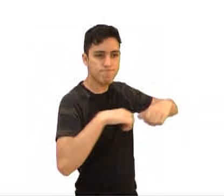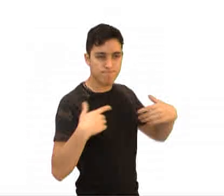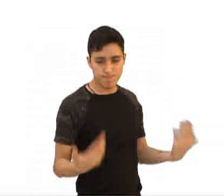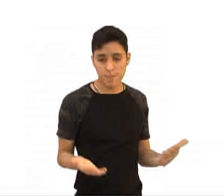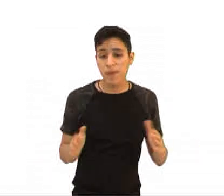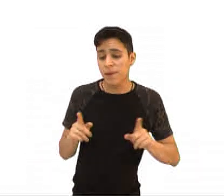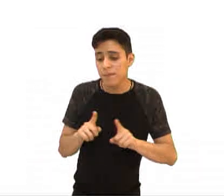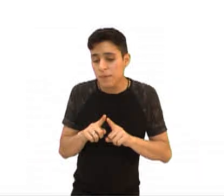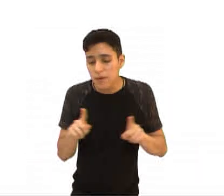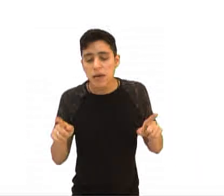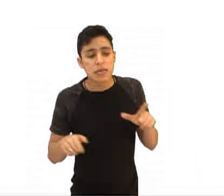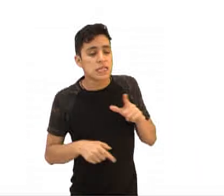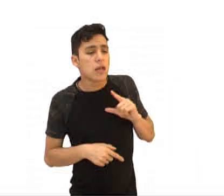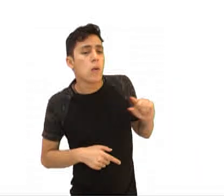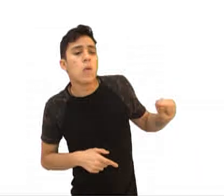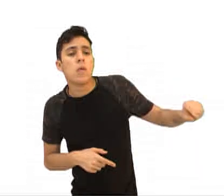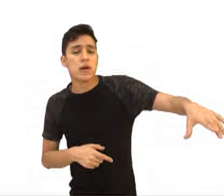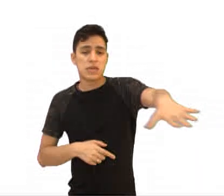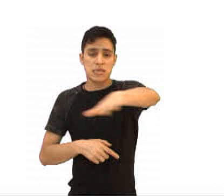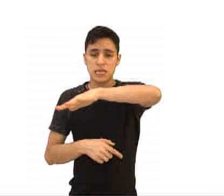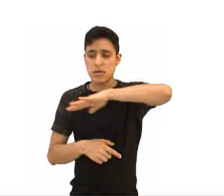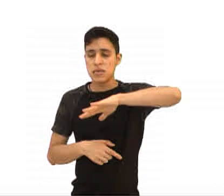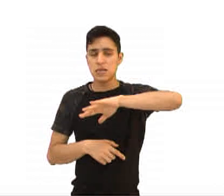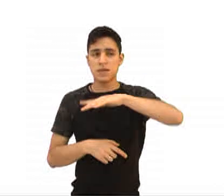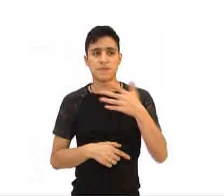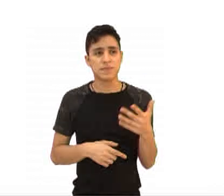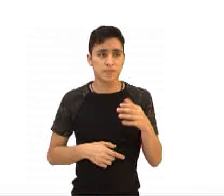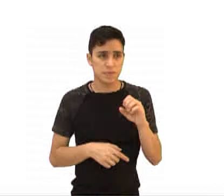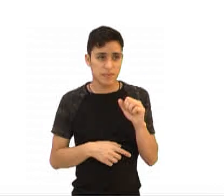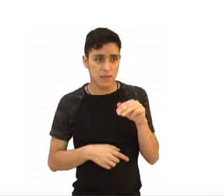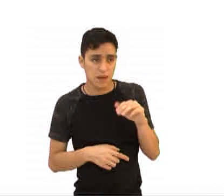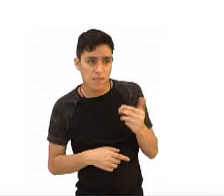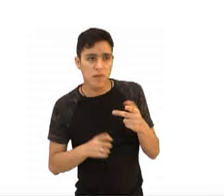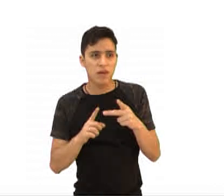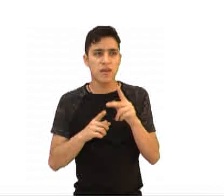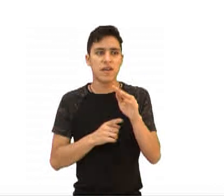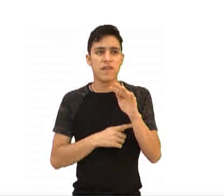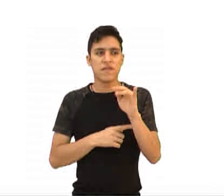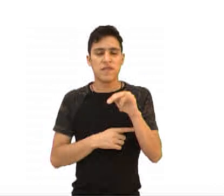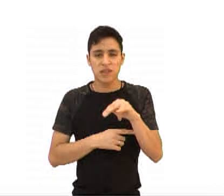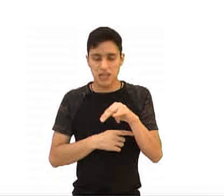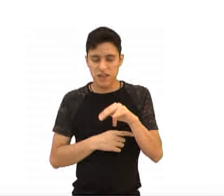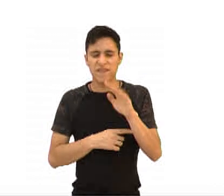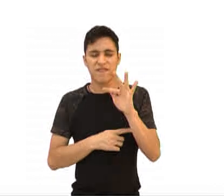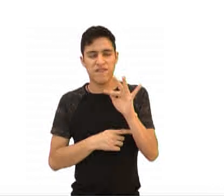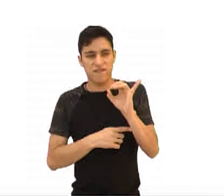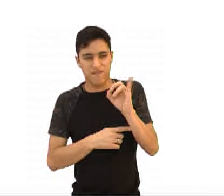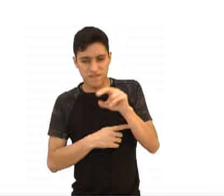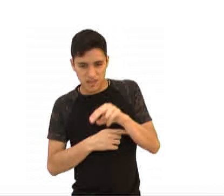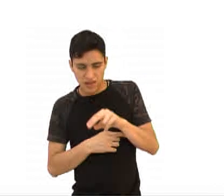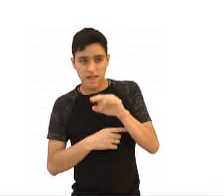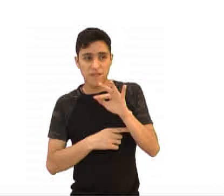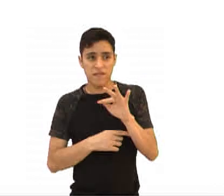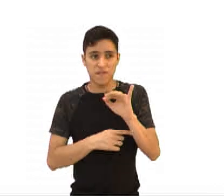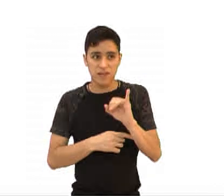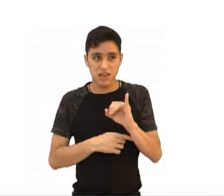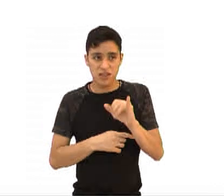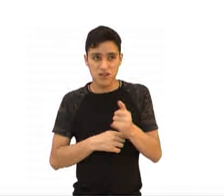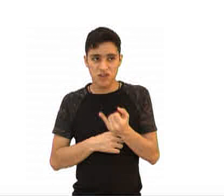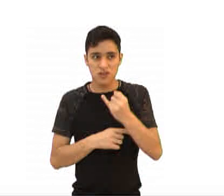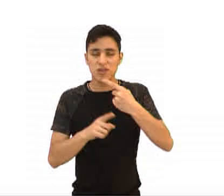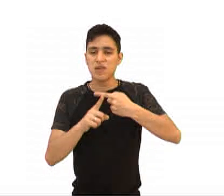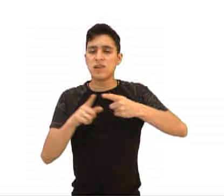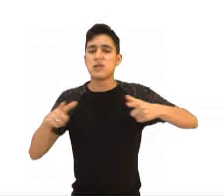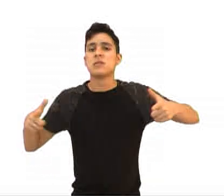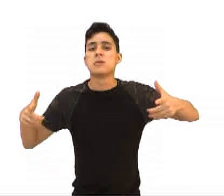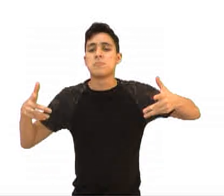vazios demográficos. Ó. Samoa, são ilhas, lógico, Fiji, são ilhas da Oceania que apresentam as maiores densidades populacionais, porque são